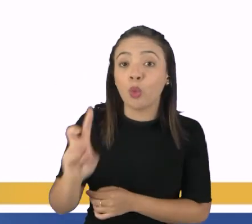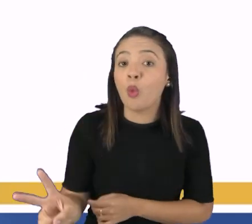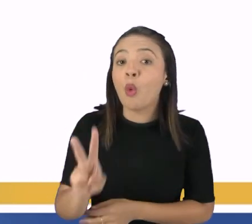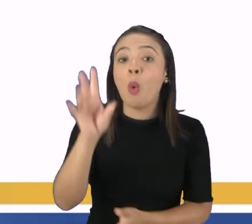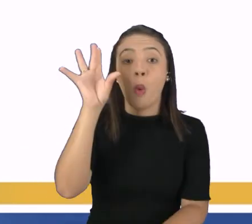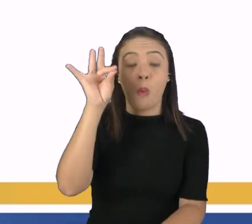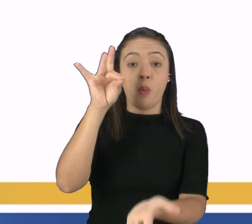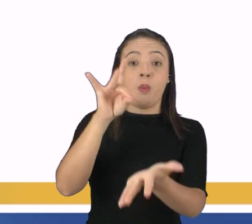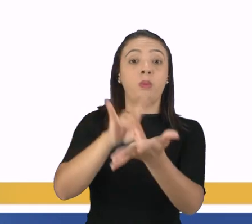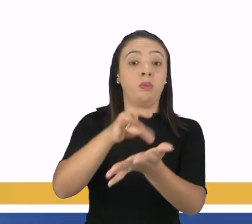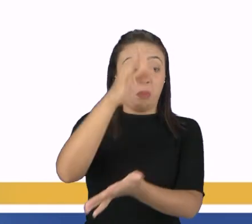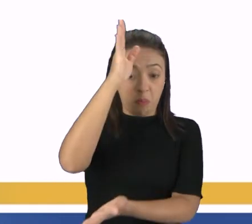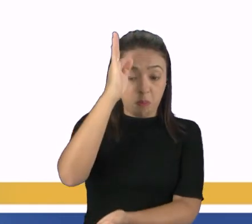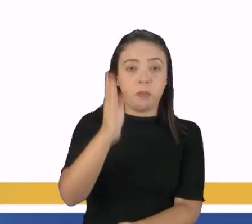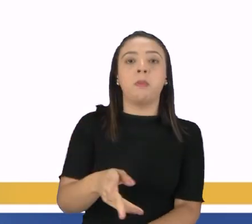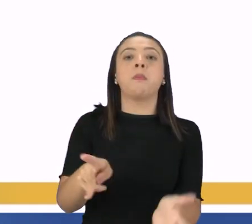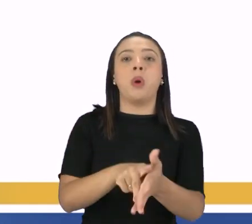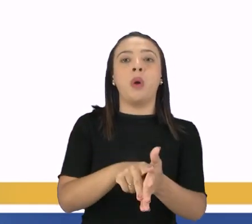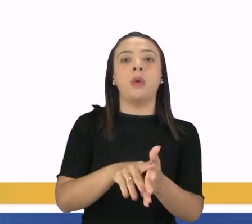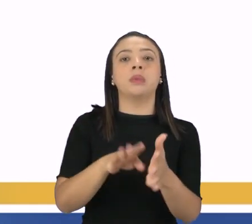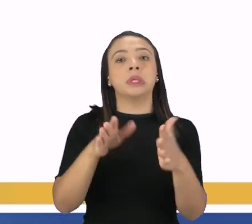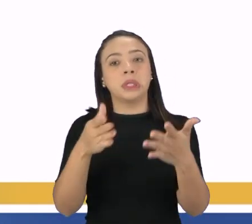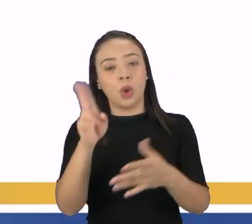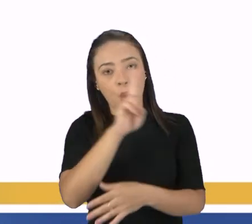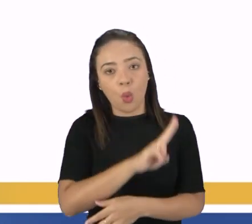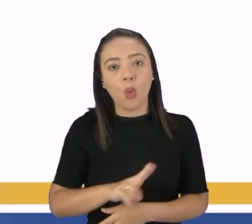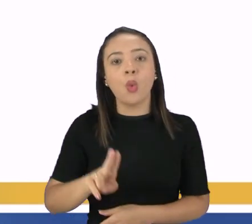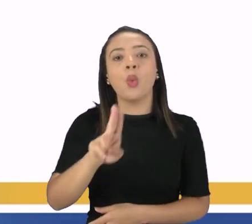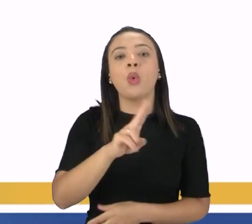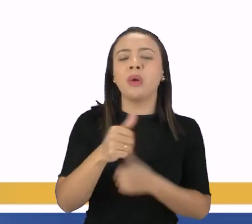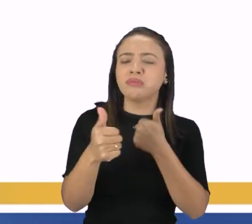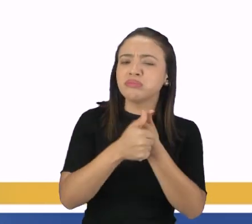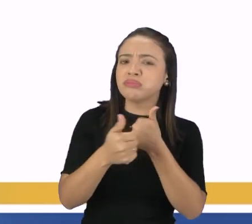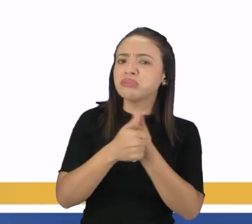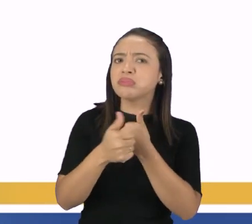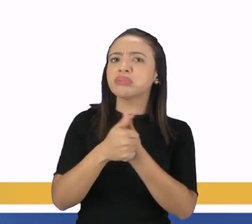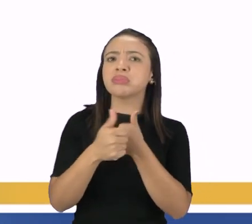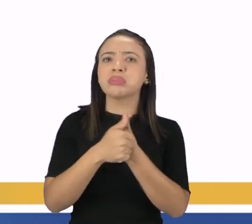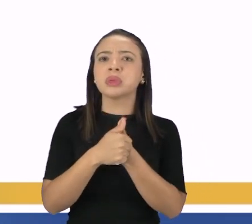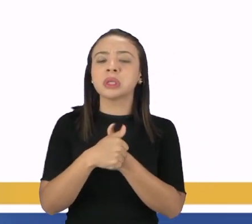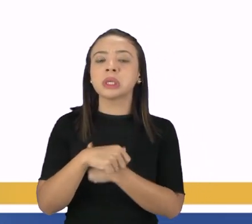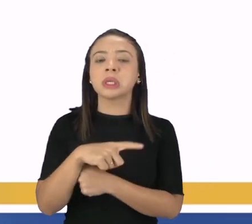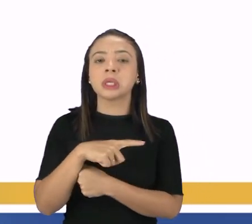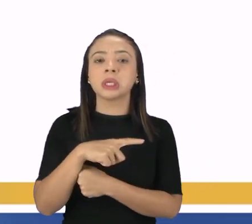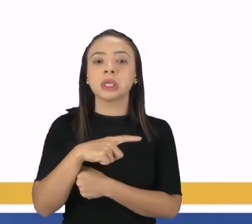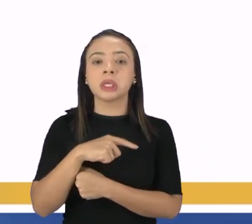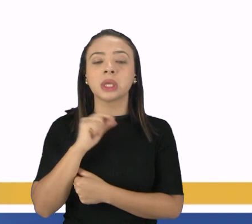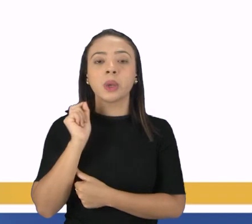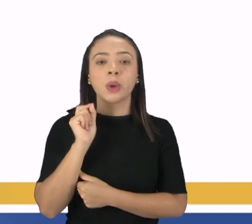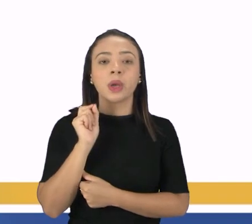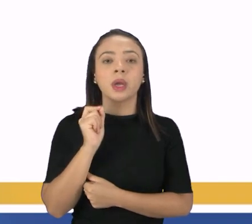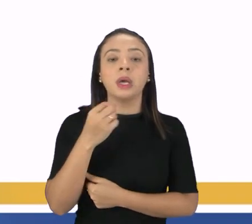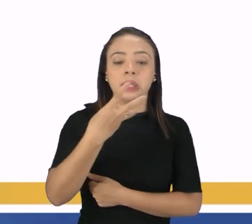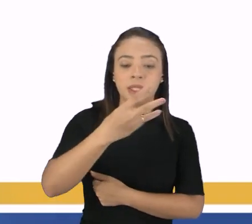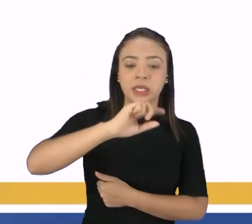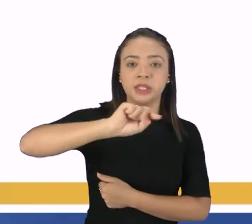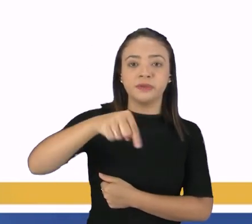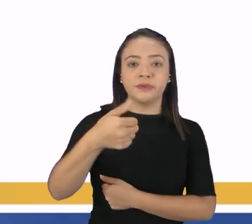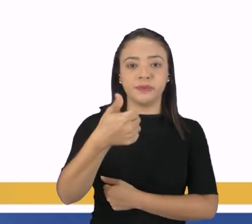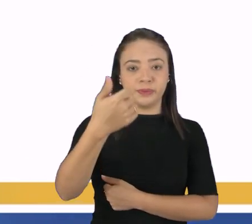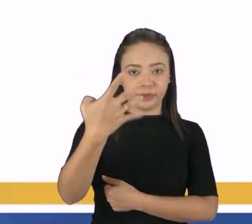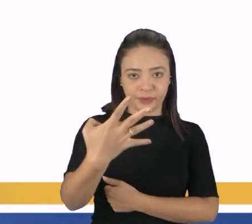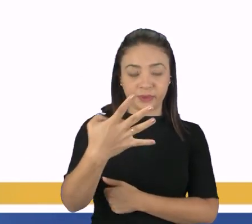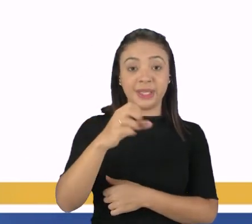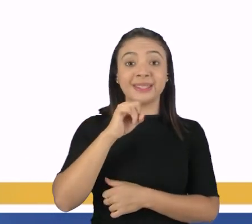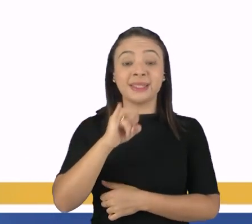específico para π. Então, nós utilizaremos o arredondamento aí de π com 2 casas decimais, tá bom? Então, quando a